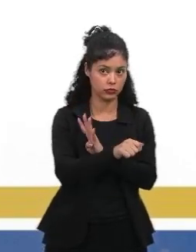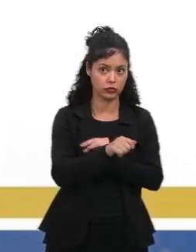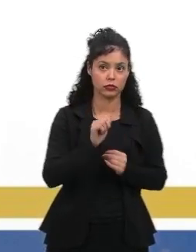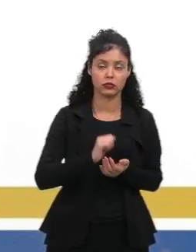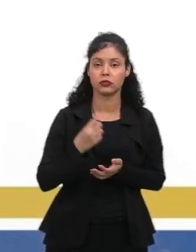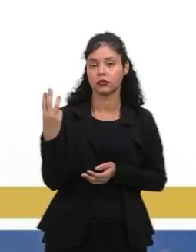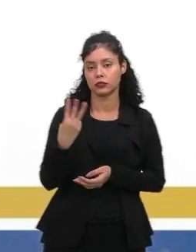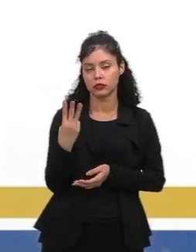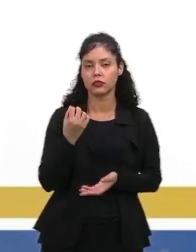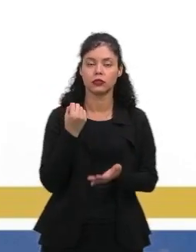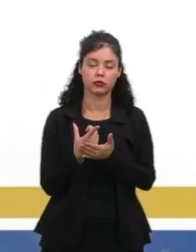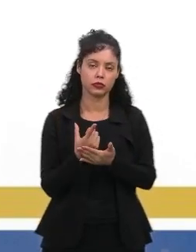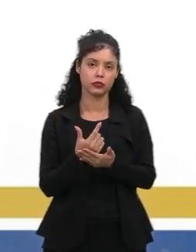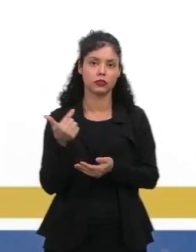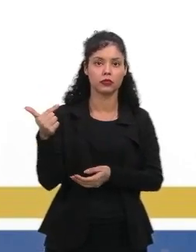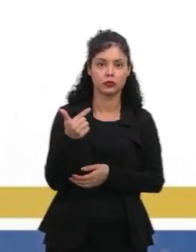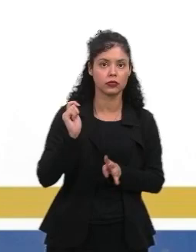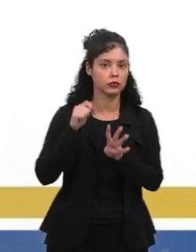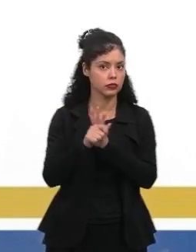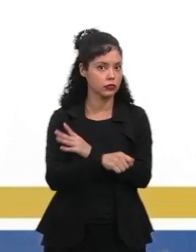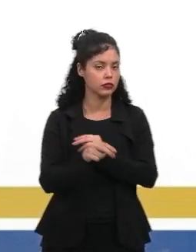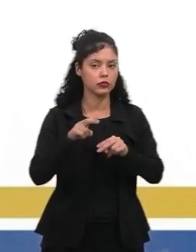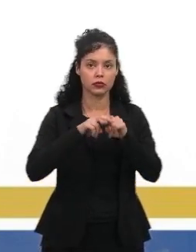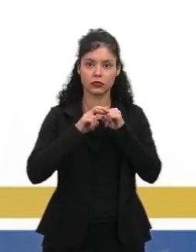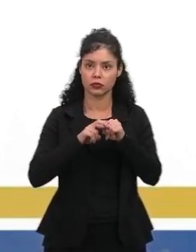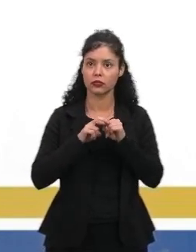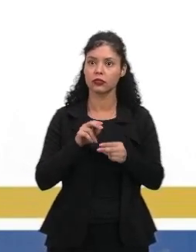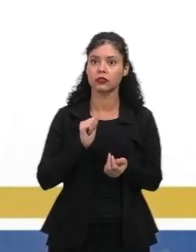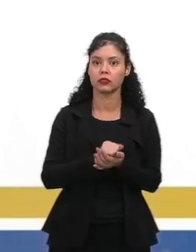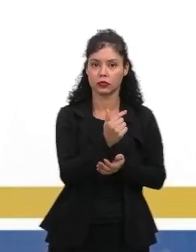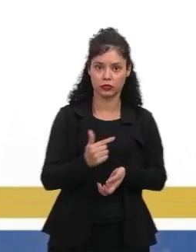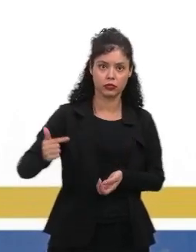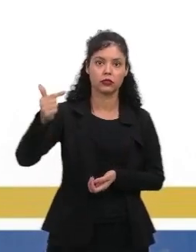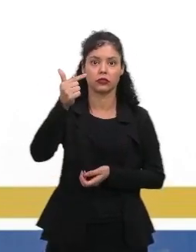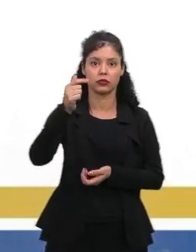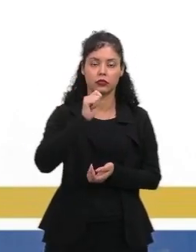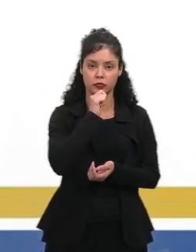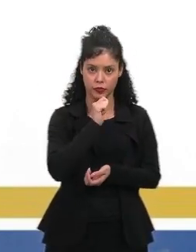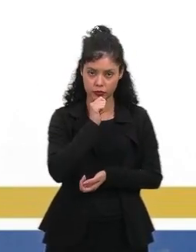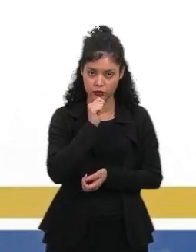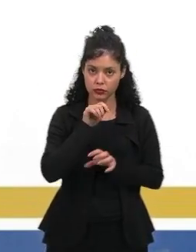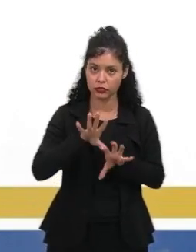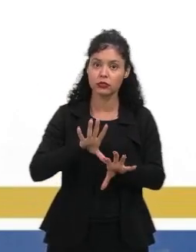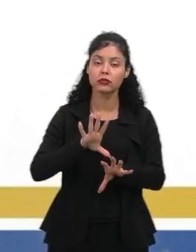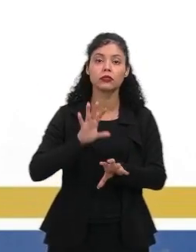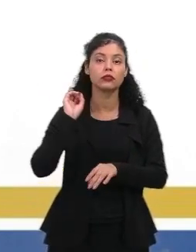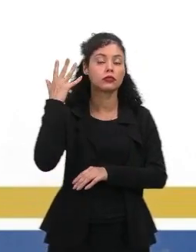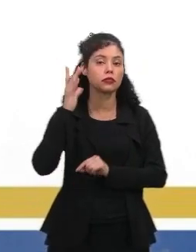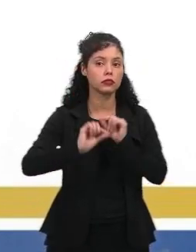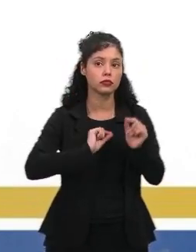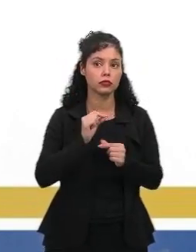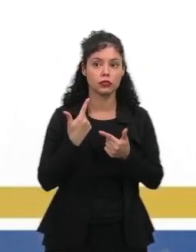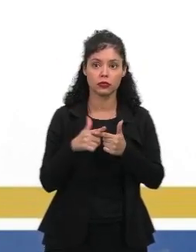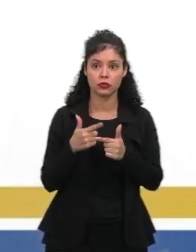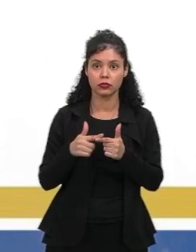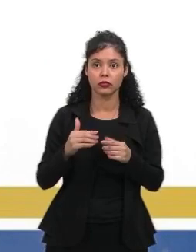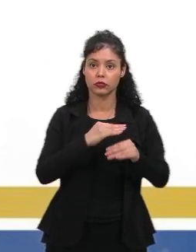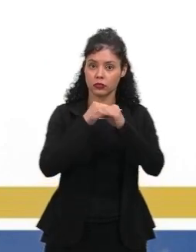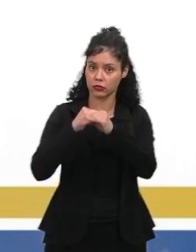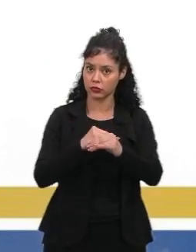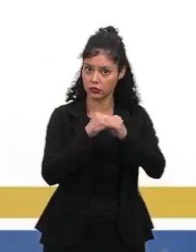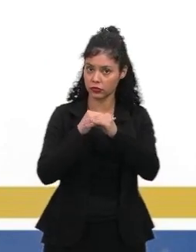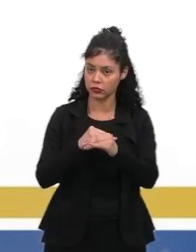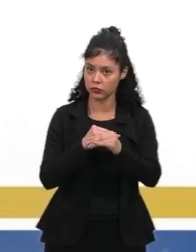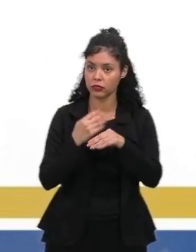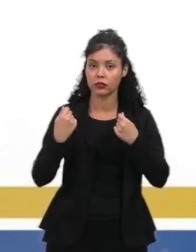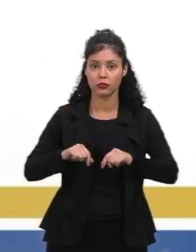a terceira vai ser paga no segundo mês, por isso o expoente está elevado a 2. Dessa maneira, o que é que temos aqui? Esse problema, essa igualdade,